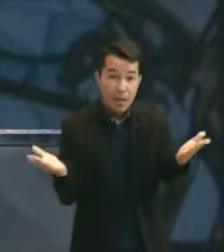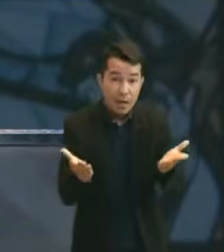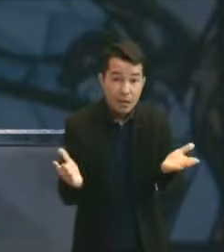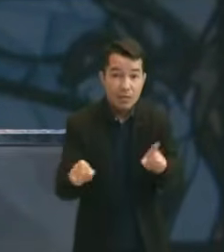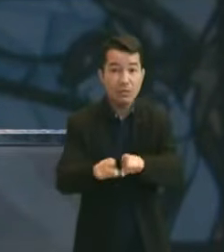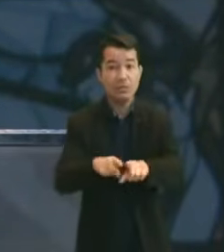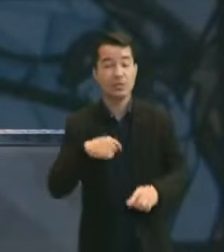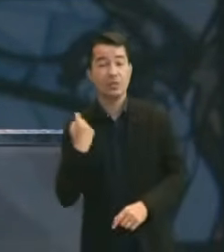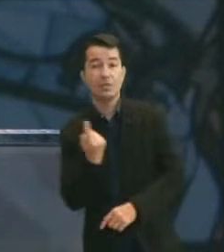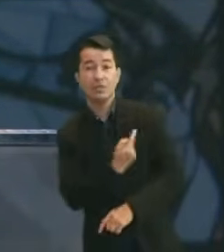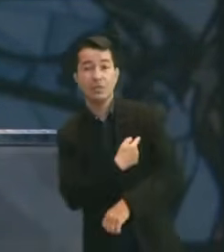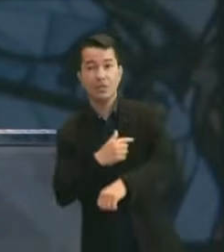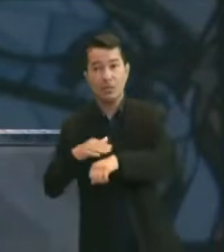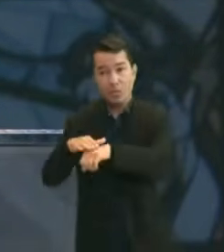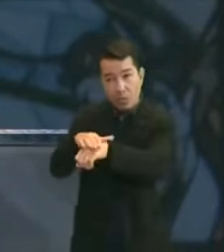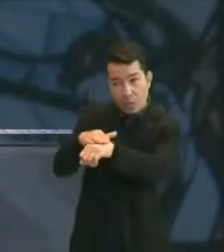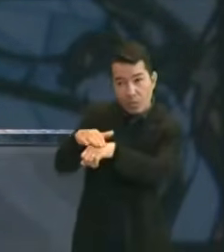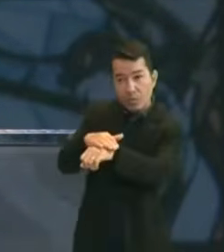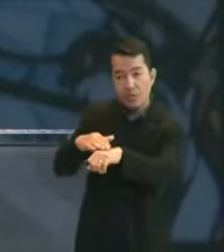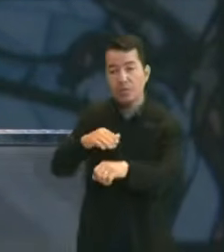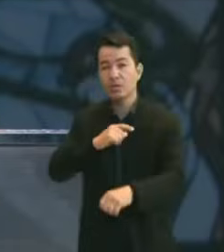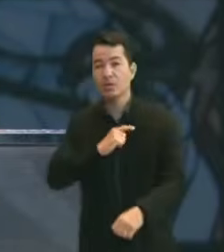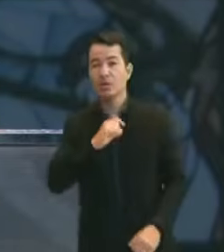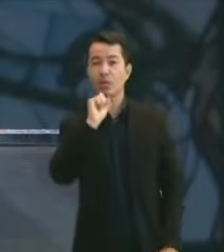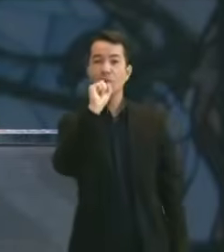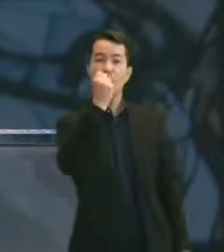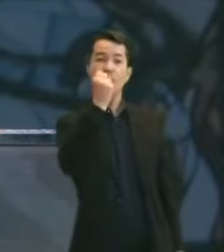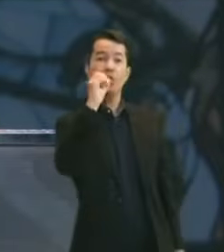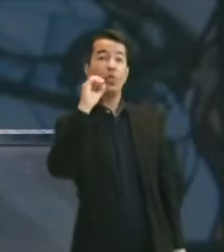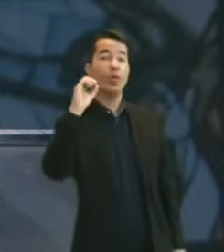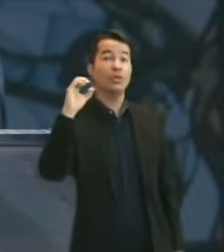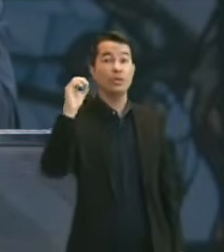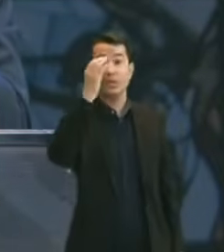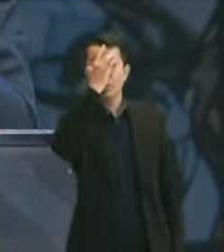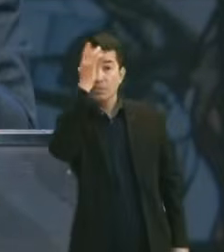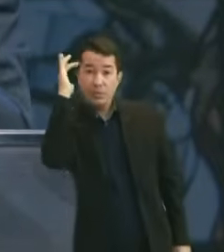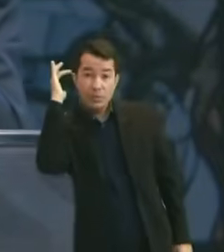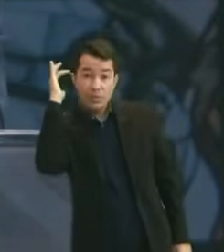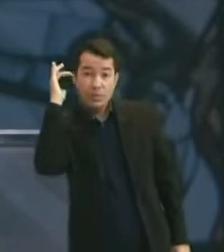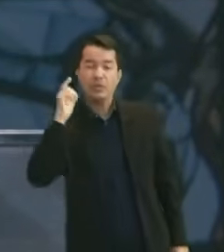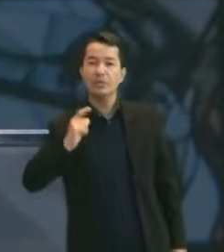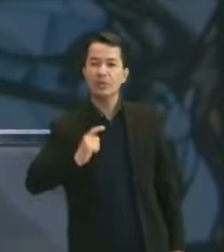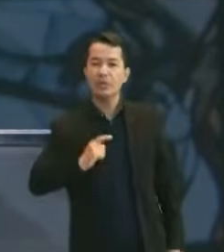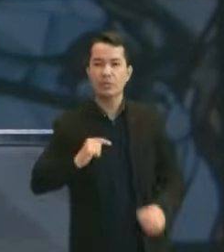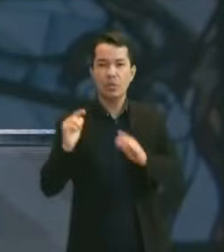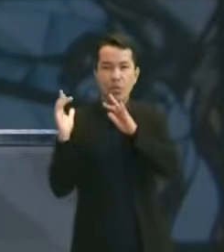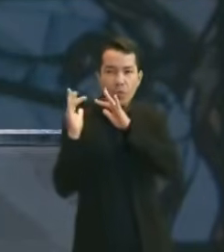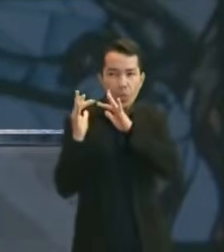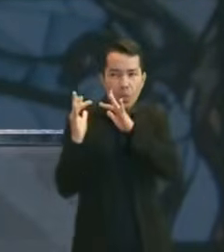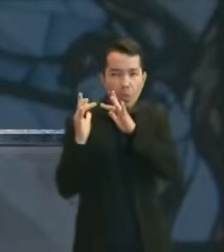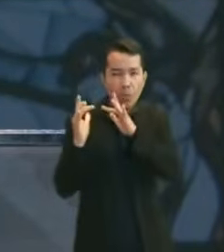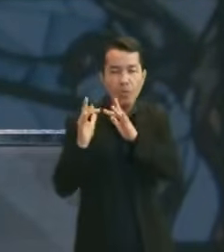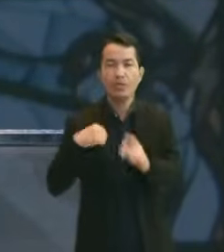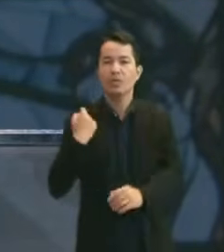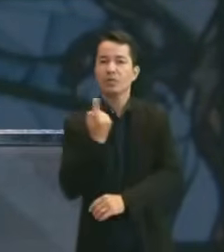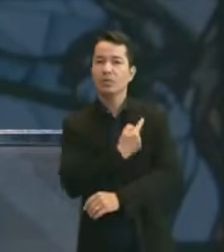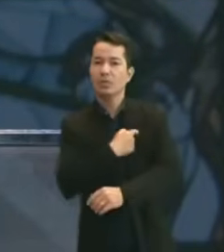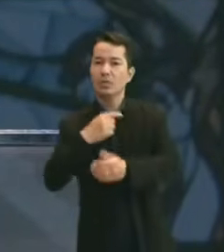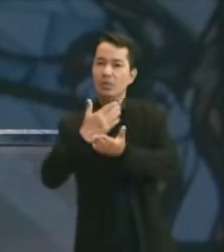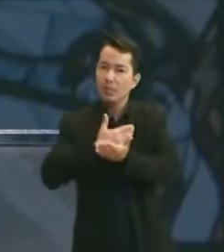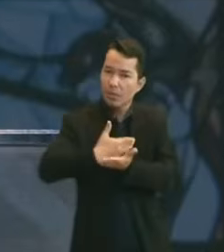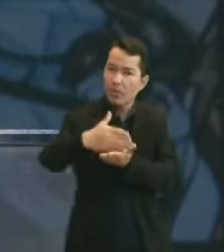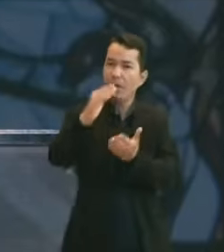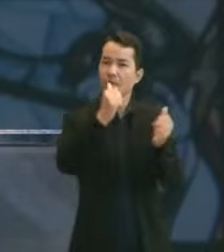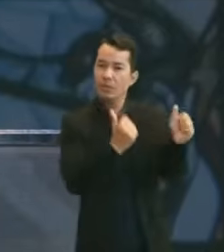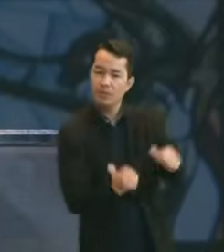conversando, 80 pessoas estão sendo conectadas para discipulado. Pessoas que entraram em contato conosco no começo do ano e que querem começar